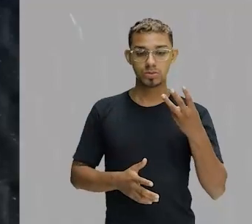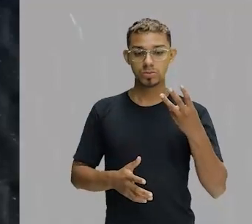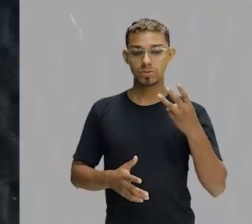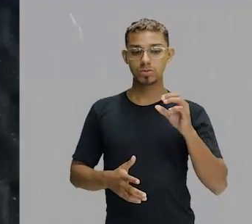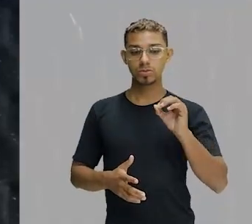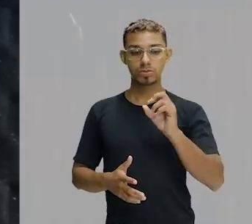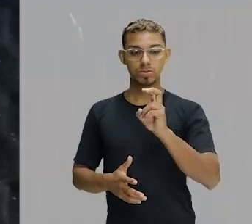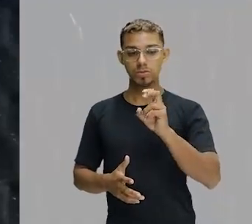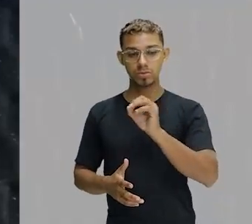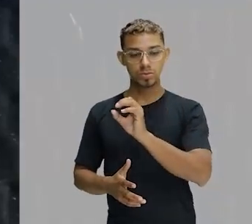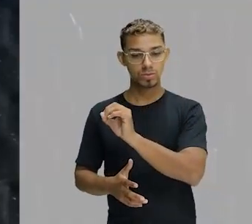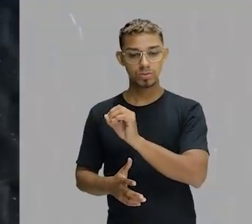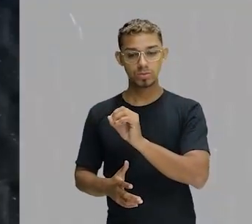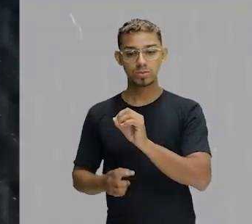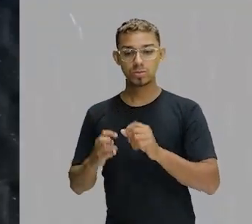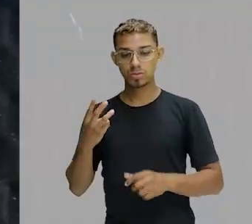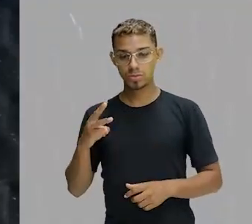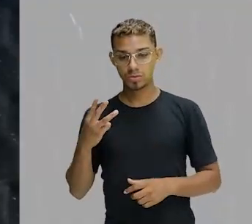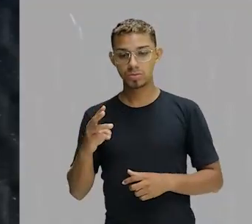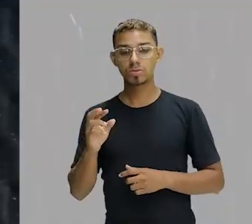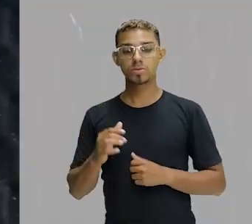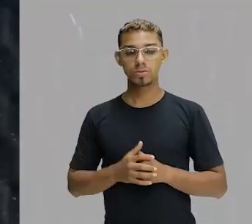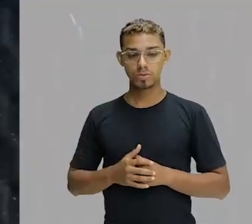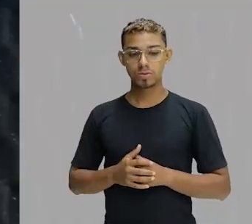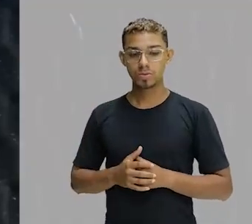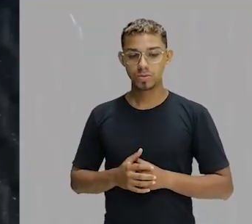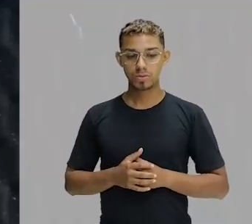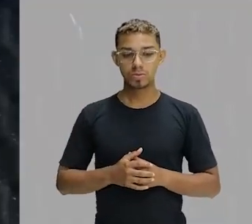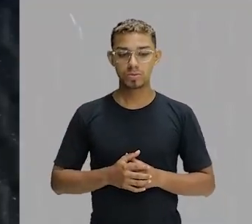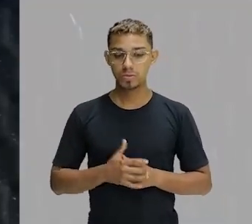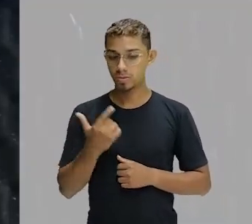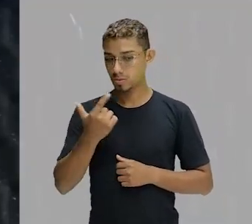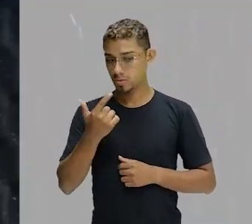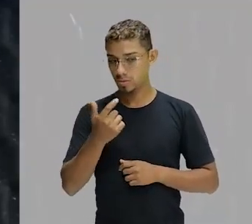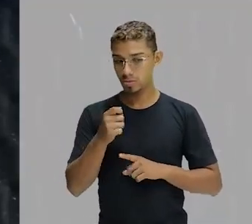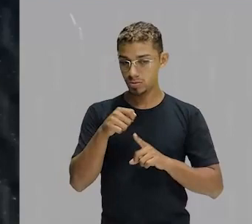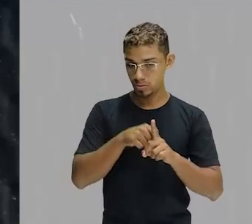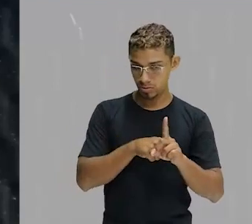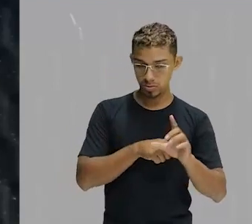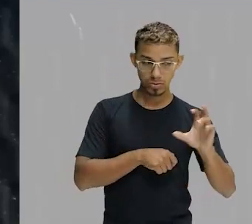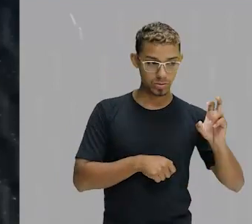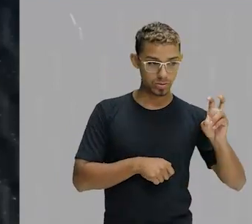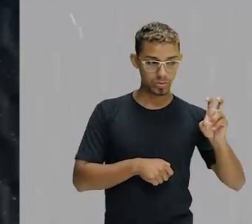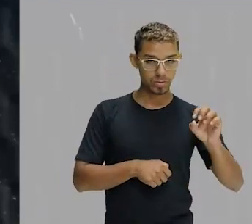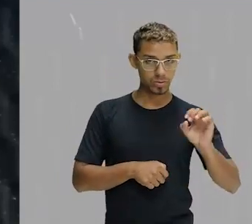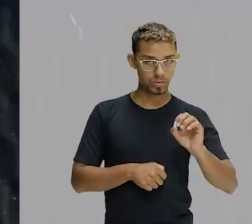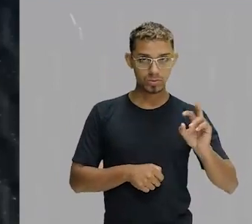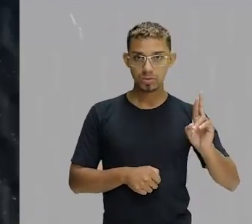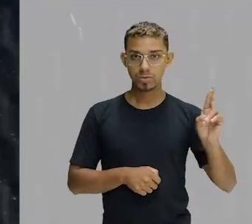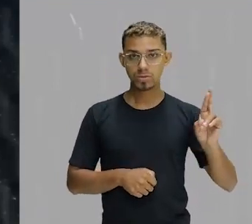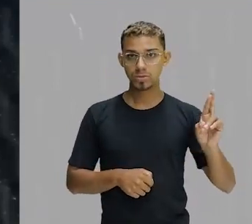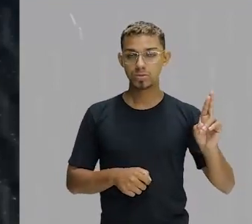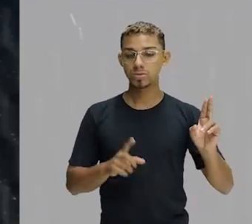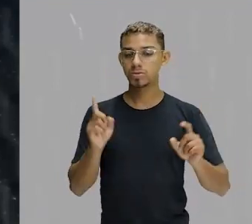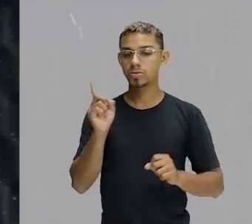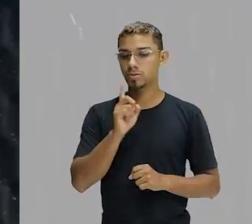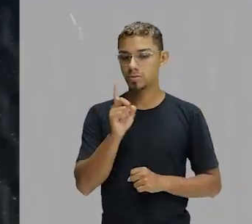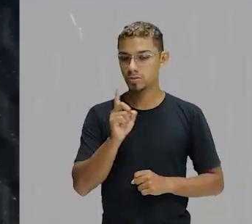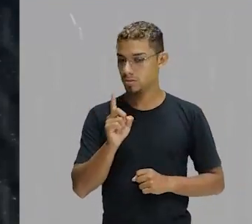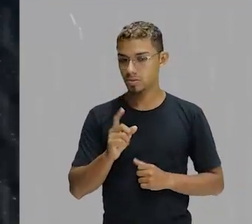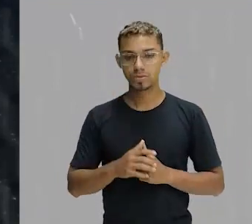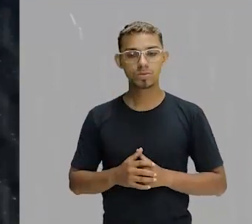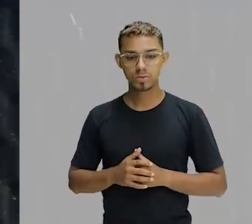no segundo mês, eu vou calcular o 0,6% em cima do 500? Lógico que não. Lembra lá que